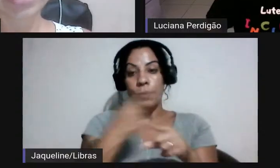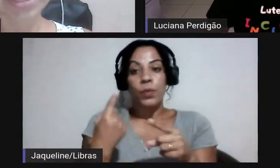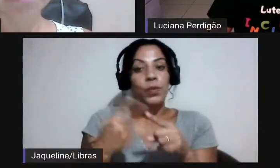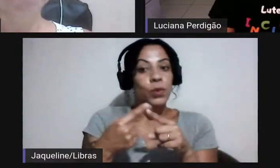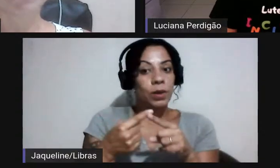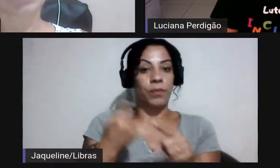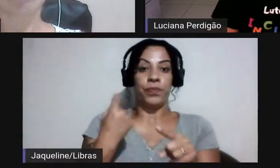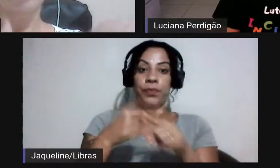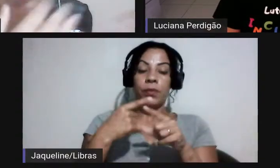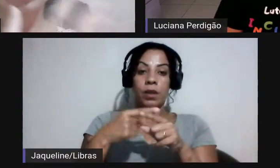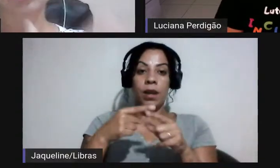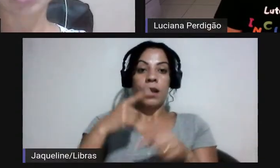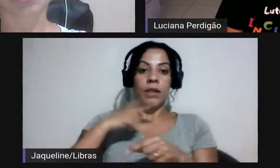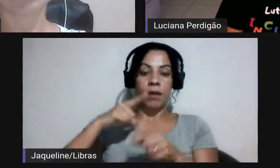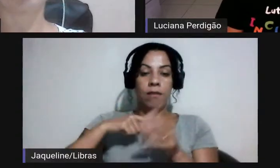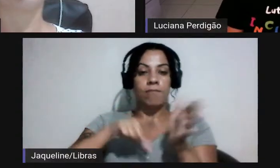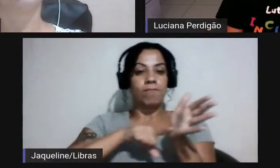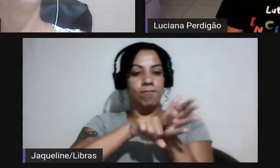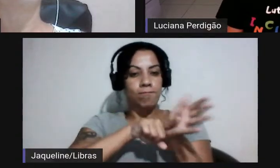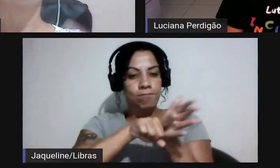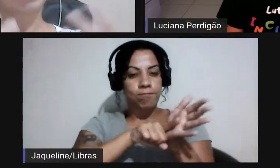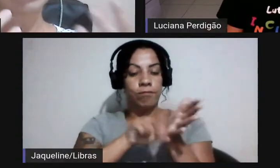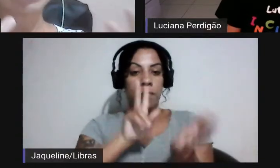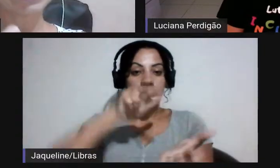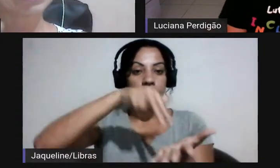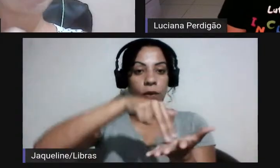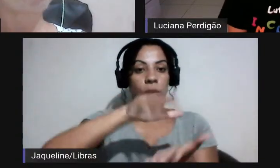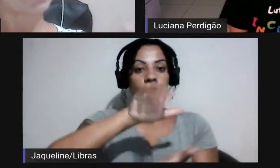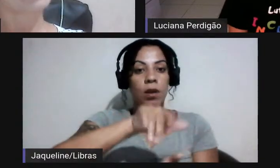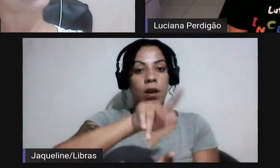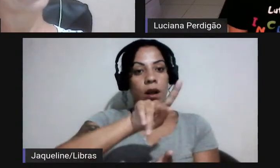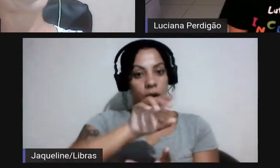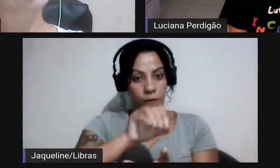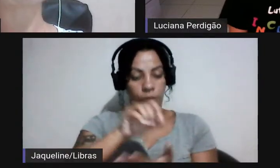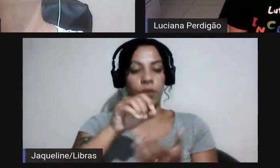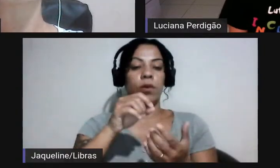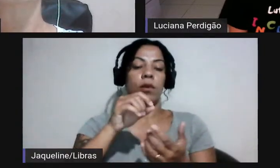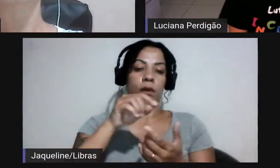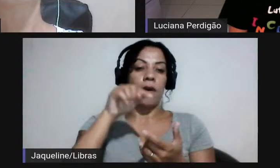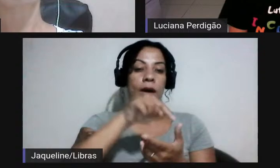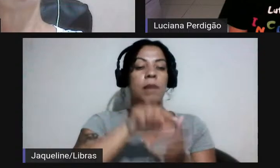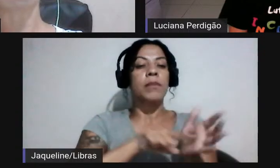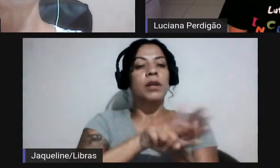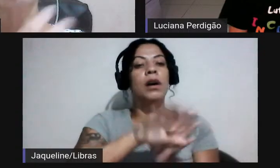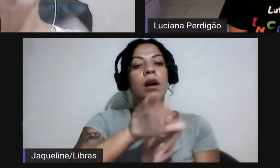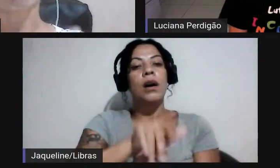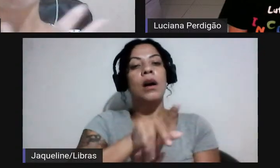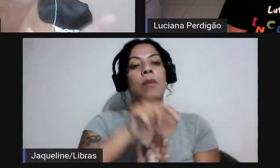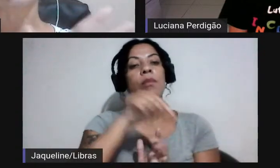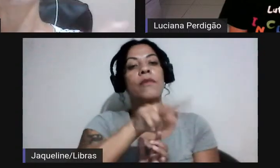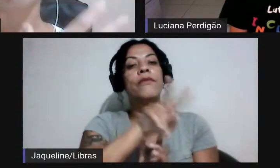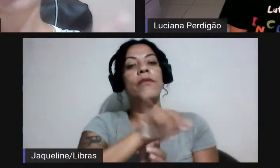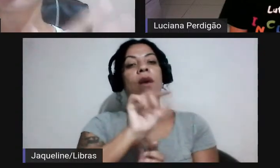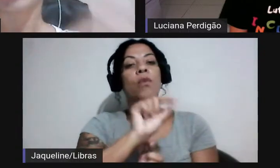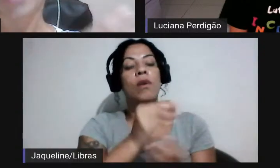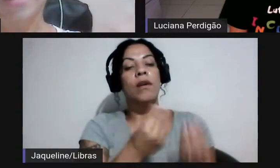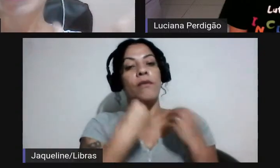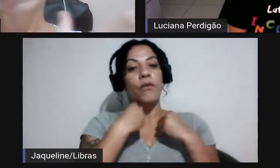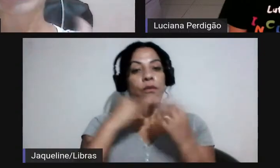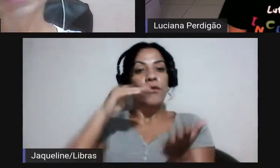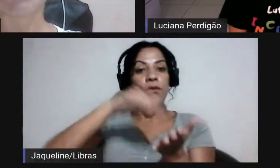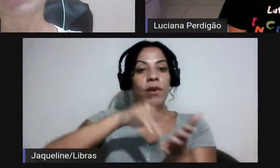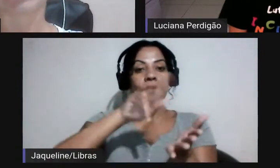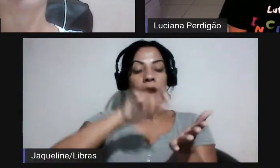pesquisa em si, né, a pesquisa de campo, que vai no final culminar numa